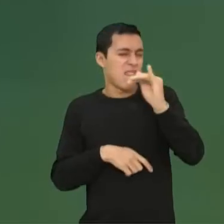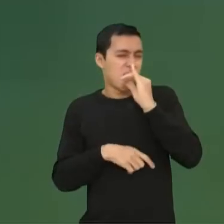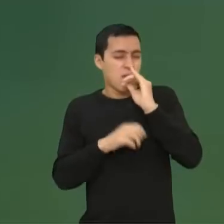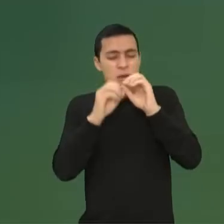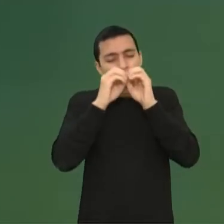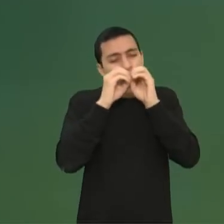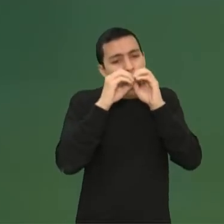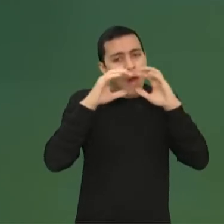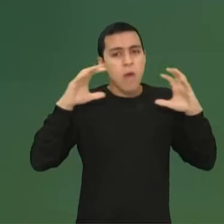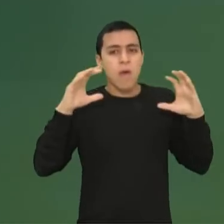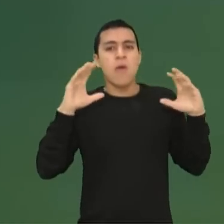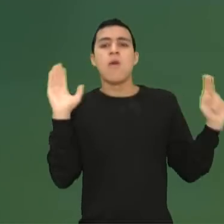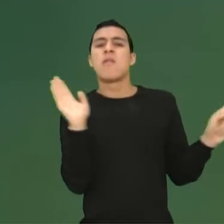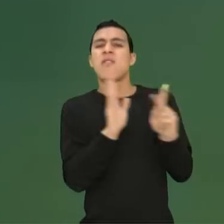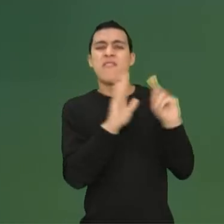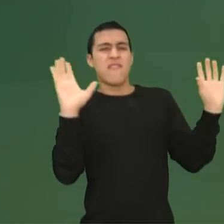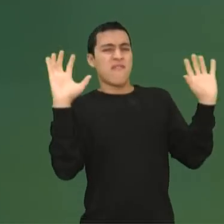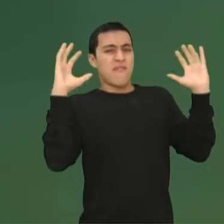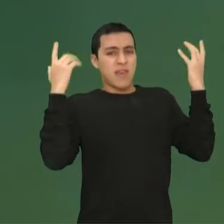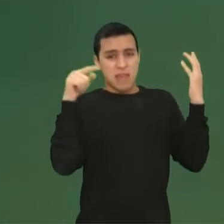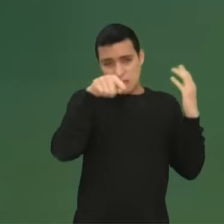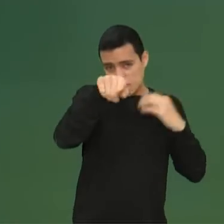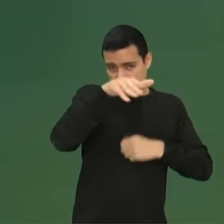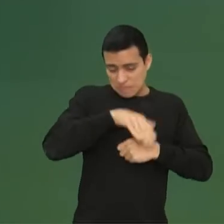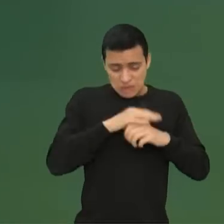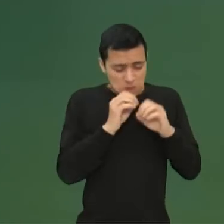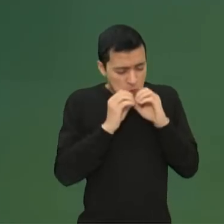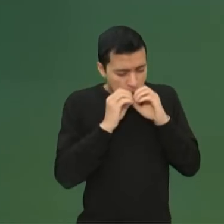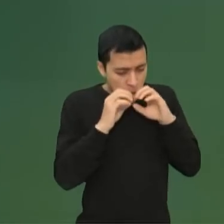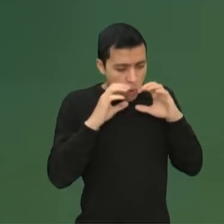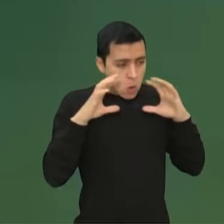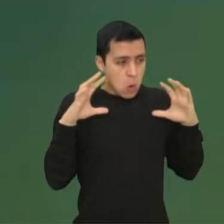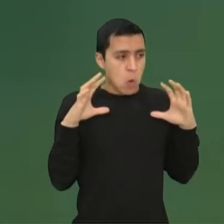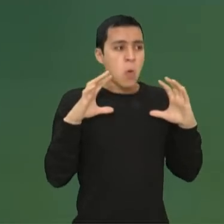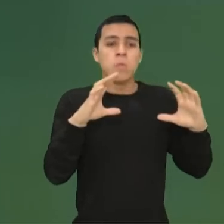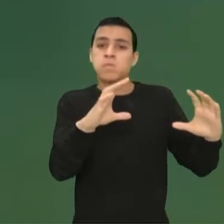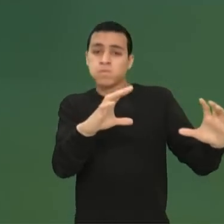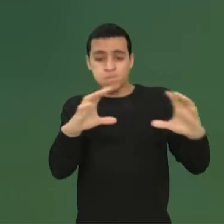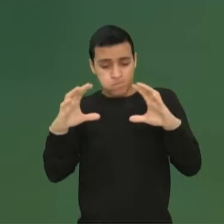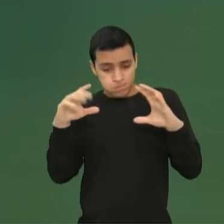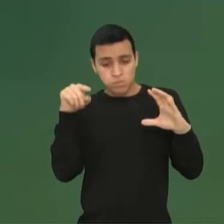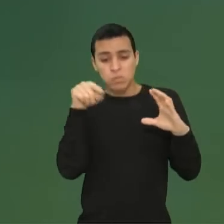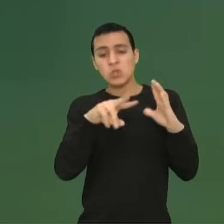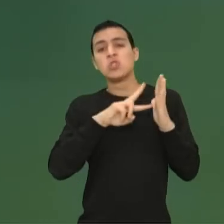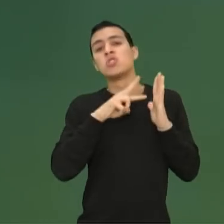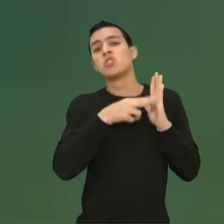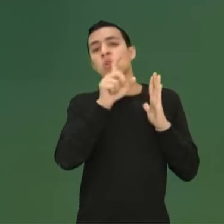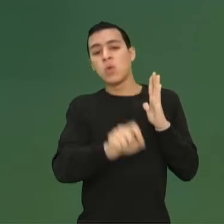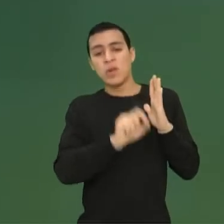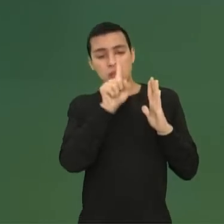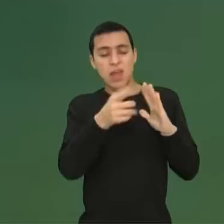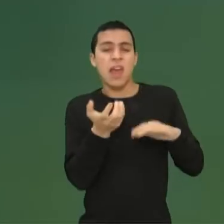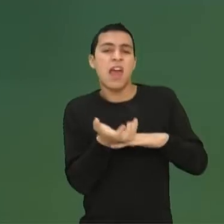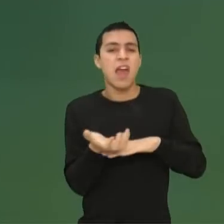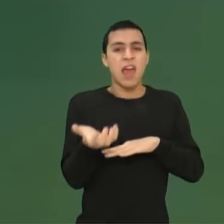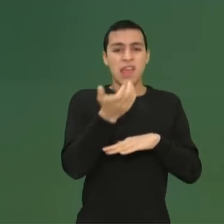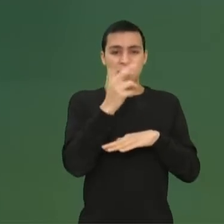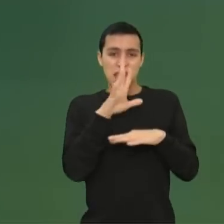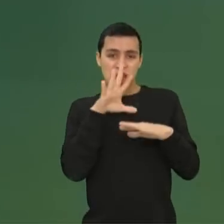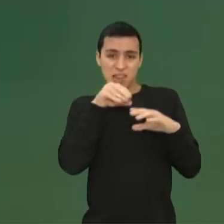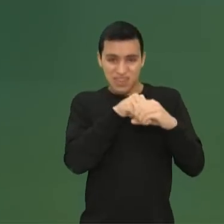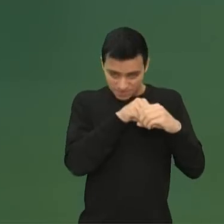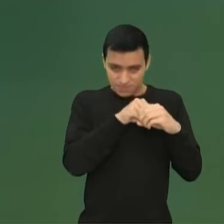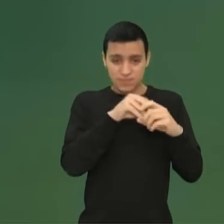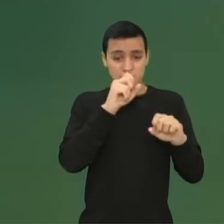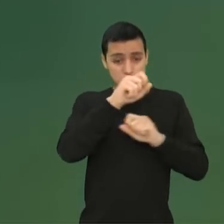aniversário. Pego essa bexiga e assopro, eu coloco o ar dentro. Então eu estou colocando estado gasoso. Se eu amarro